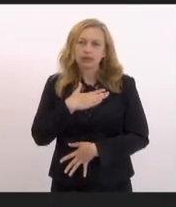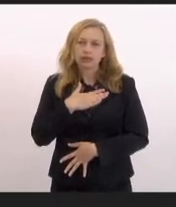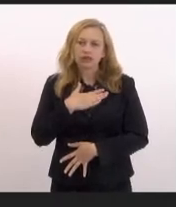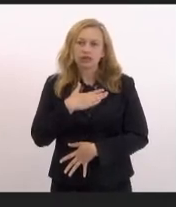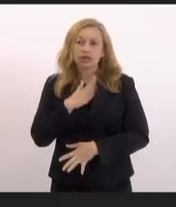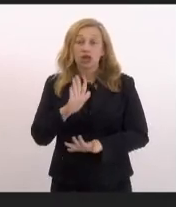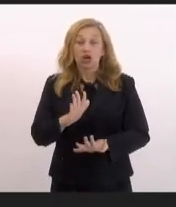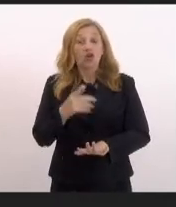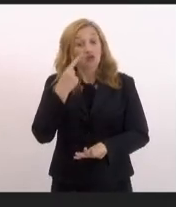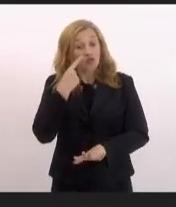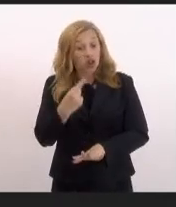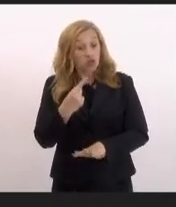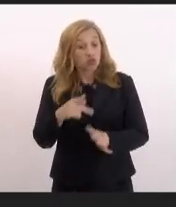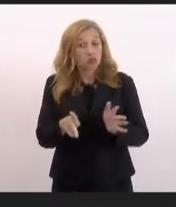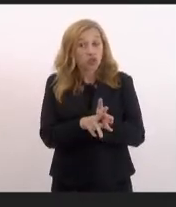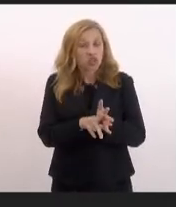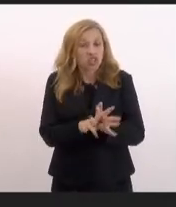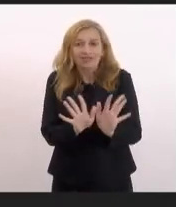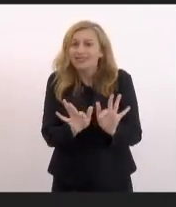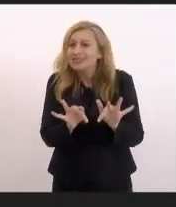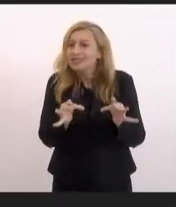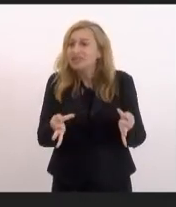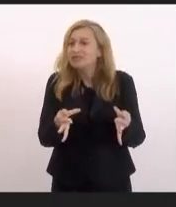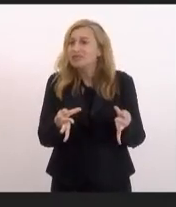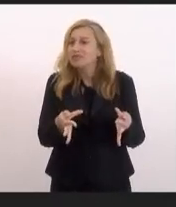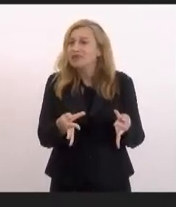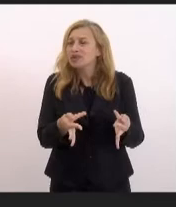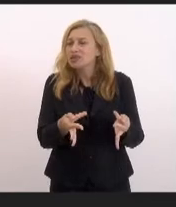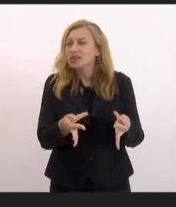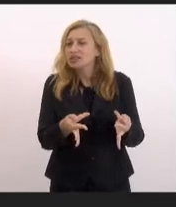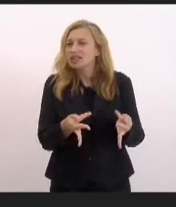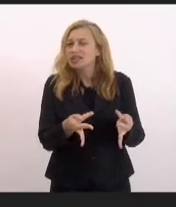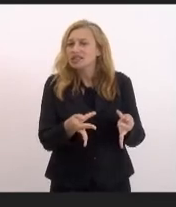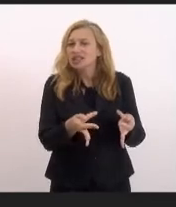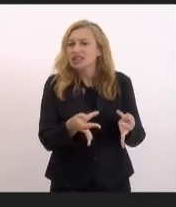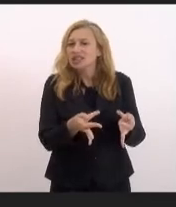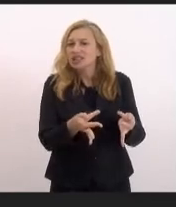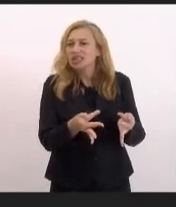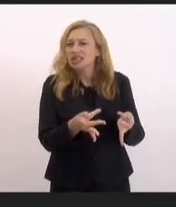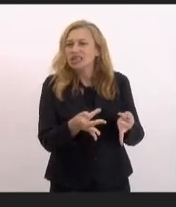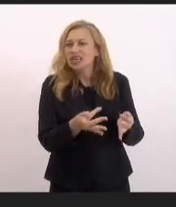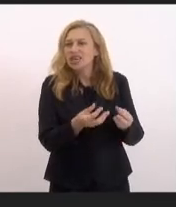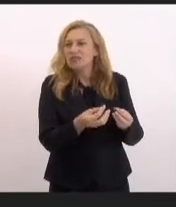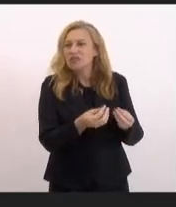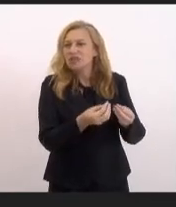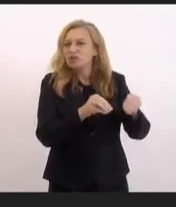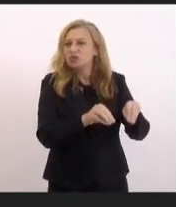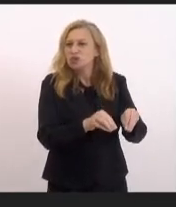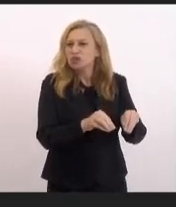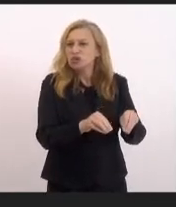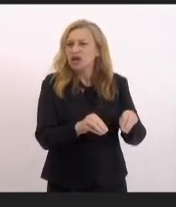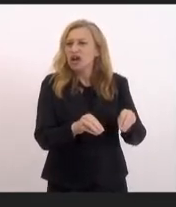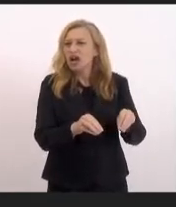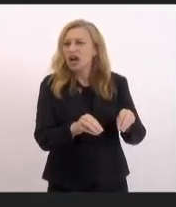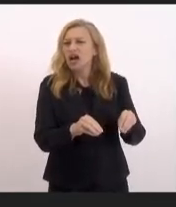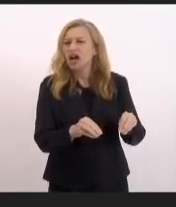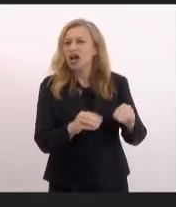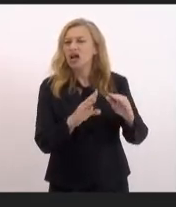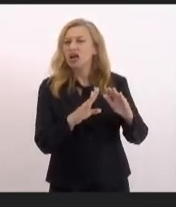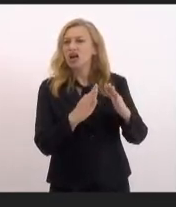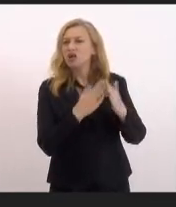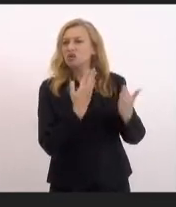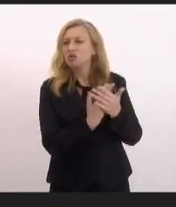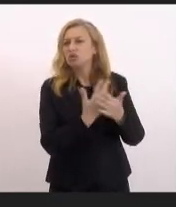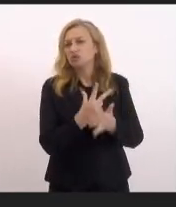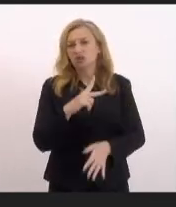Vejo que o intuito desse projeto é simplesmente quebrar as instituições particulares de ensino, né? Quebrar de uma vez,